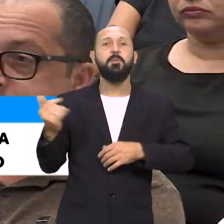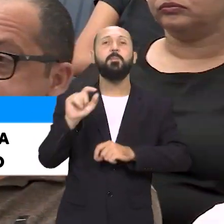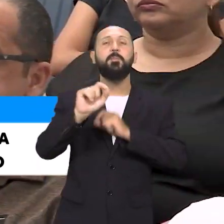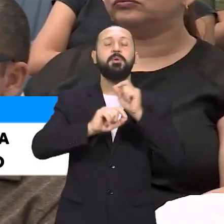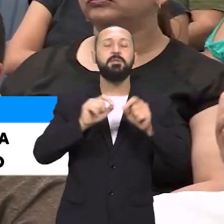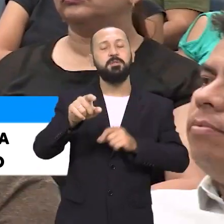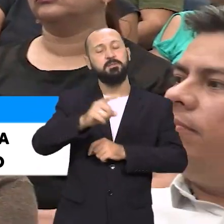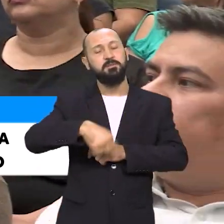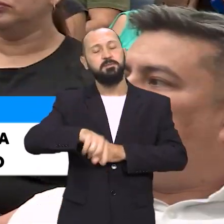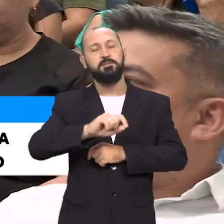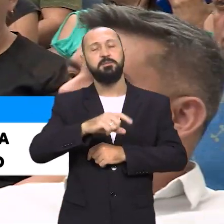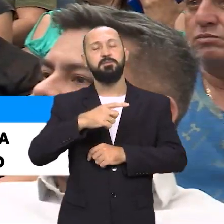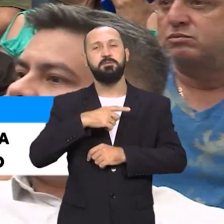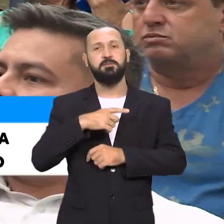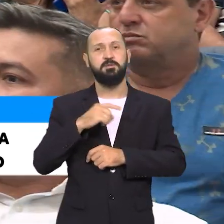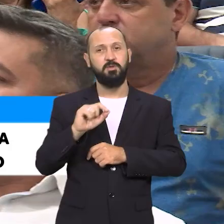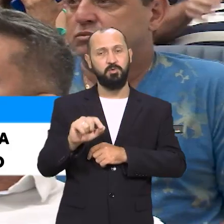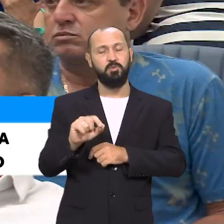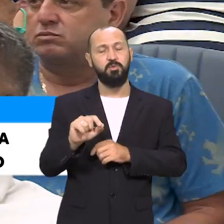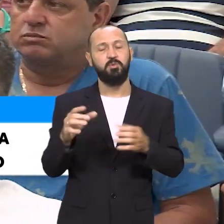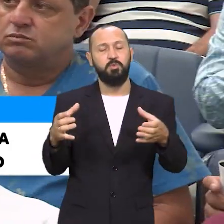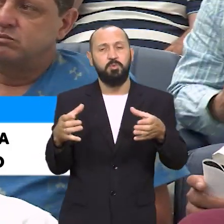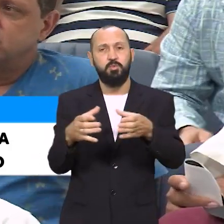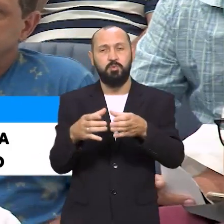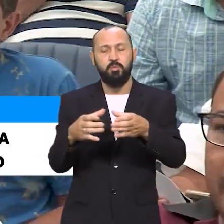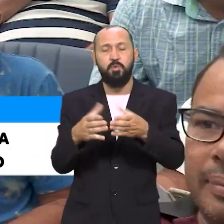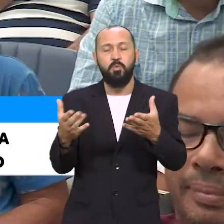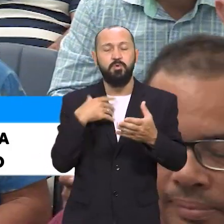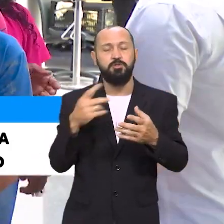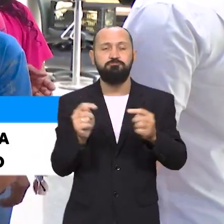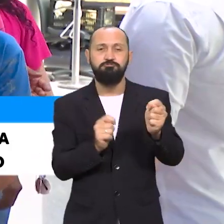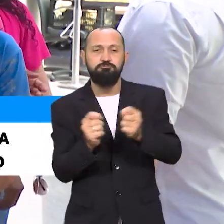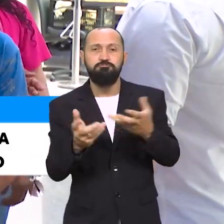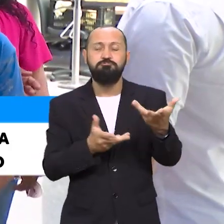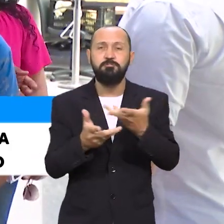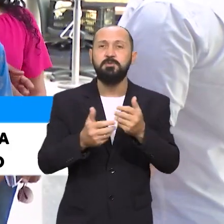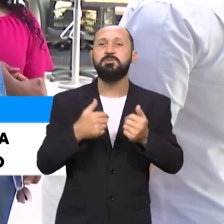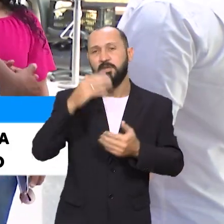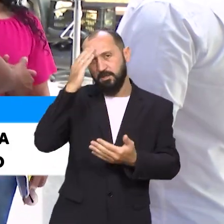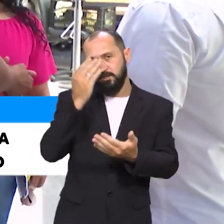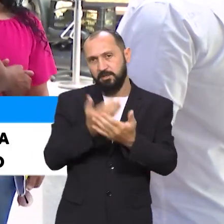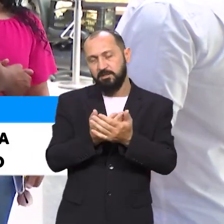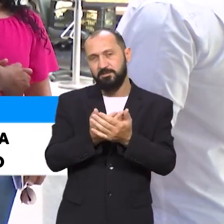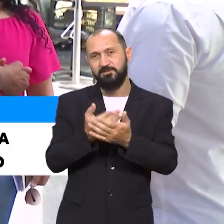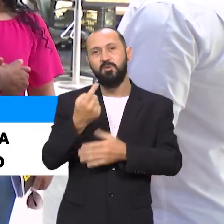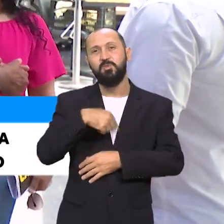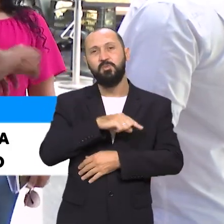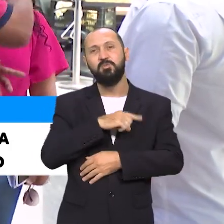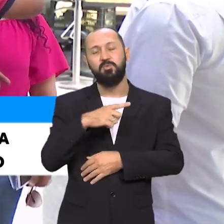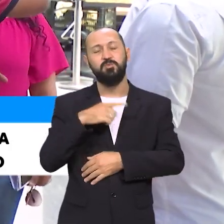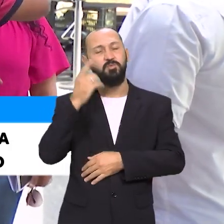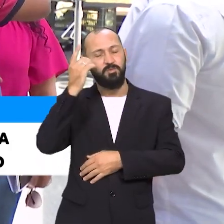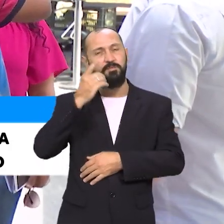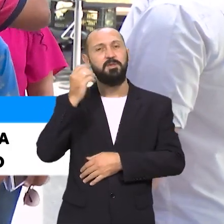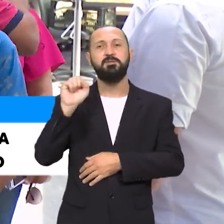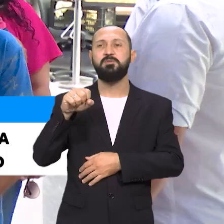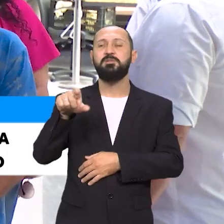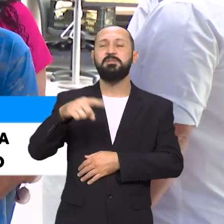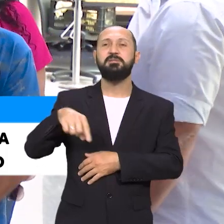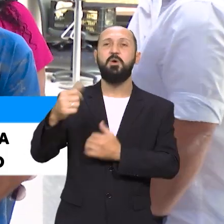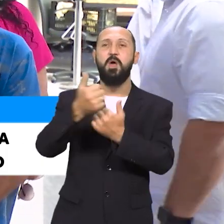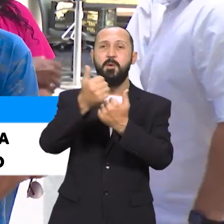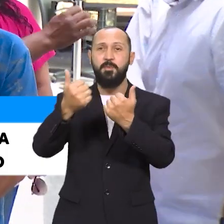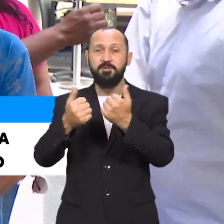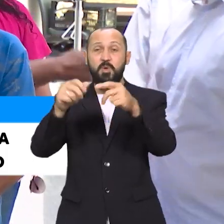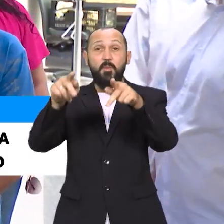importância do Parlamento Estadual para intermediar a situação. A gente acredita e confia nos nossos deputados, né, que